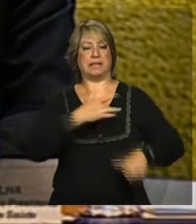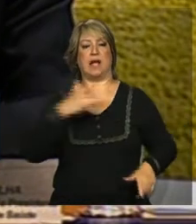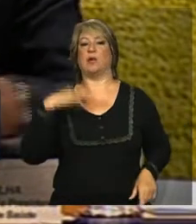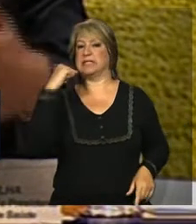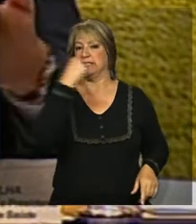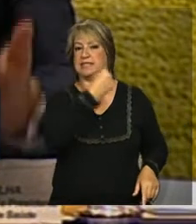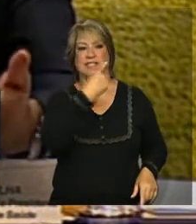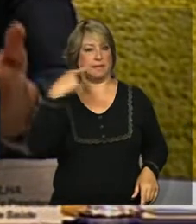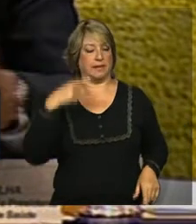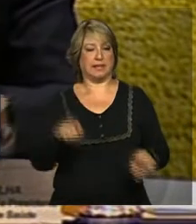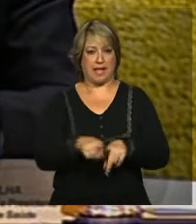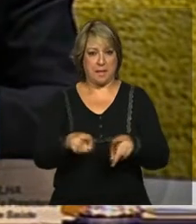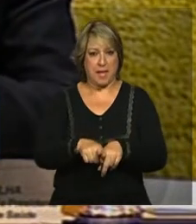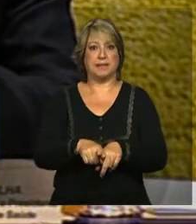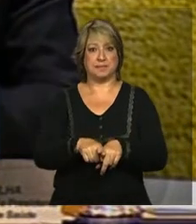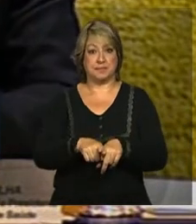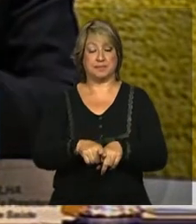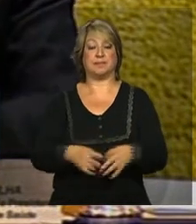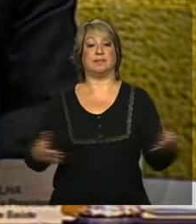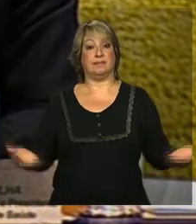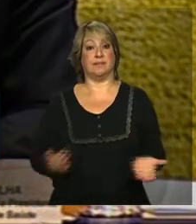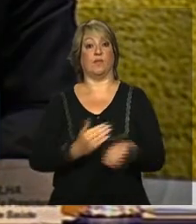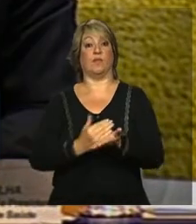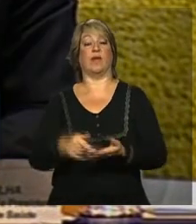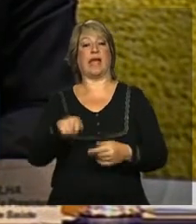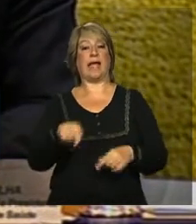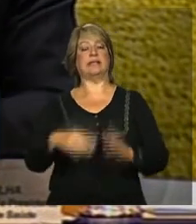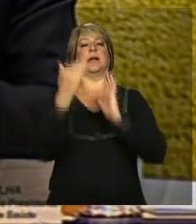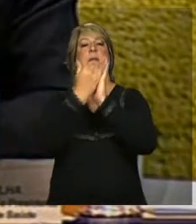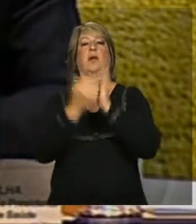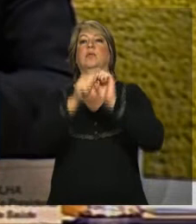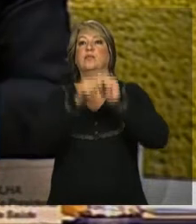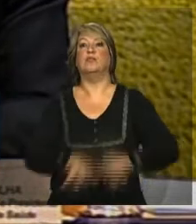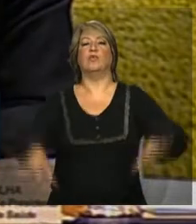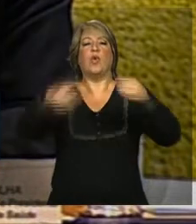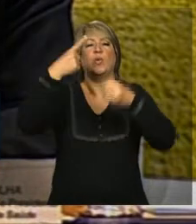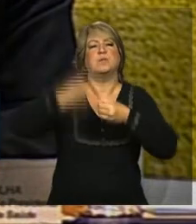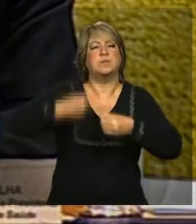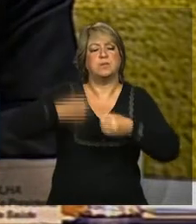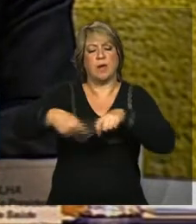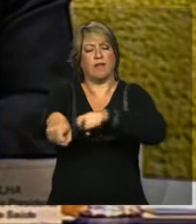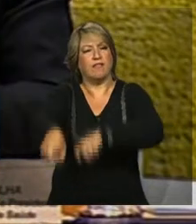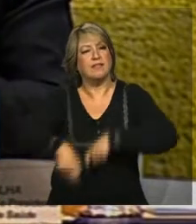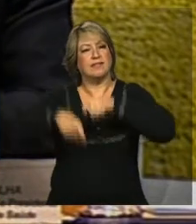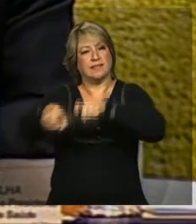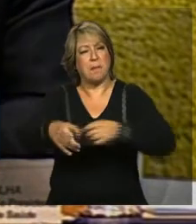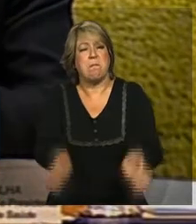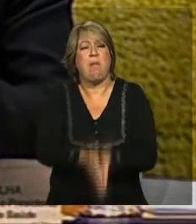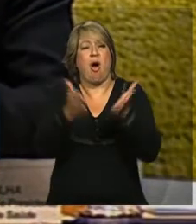mas as dar mais um passo que levar esse programa para as áreas rurais mais empobrecidos